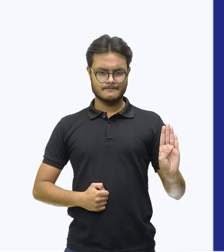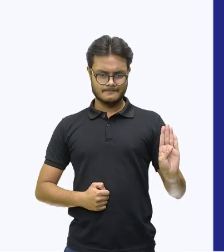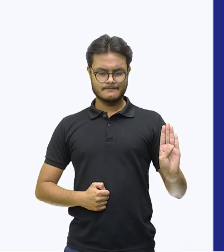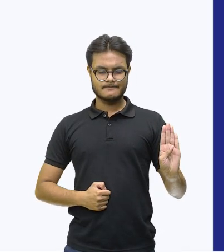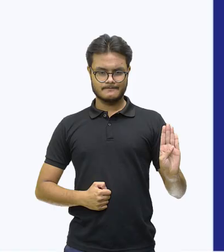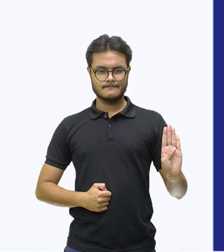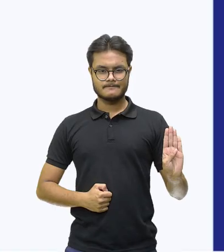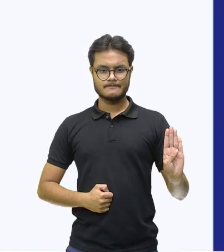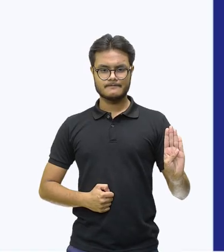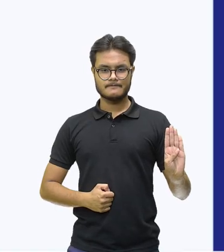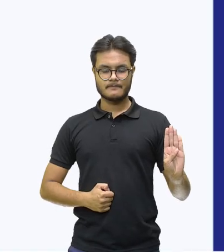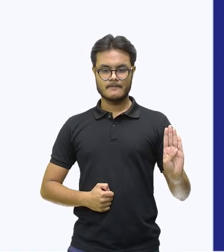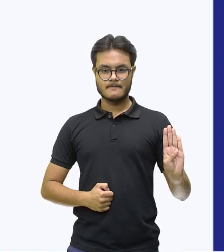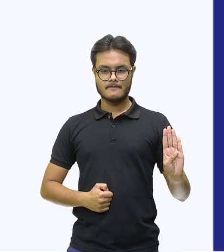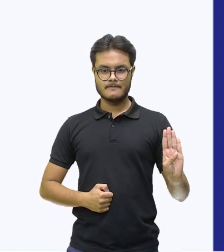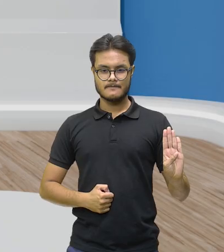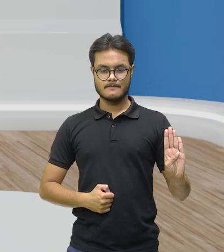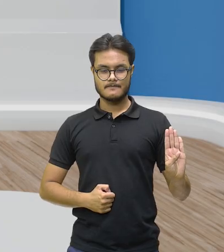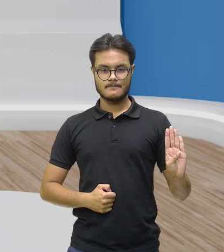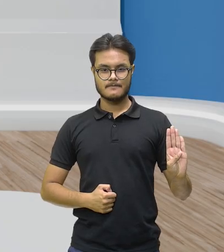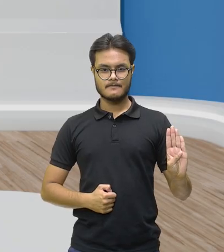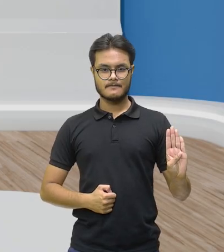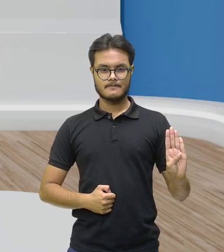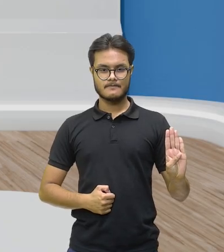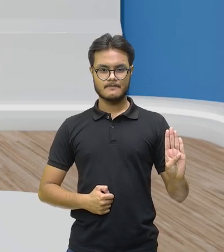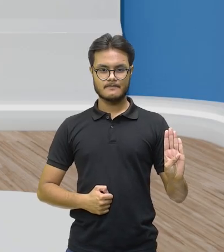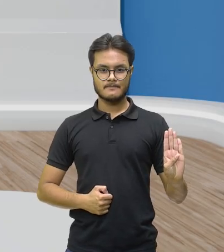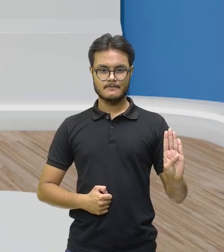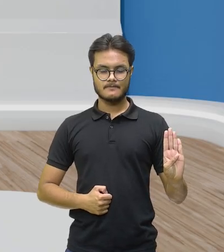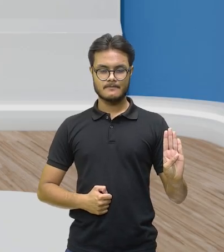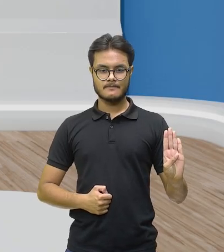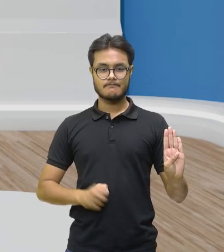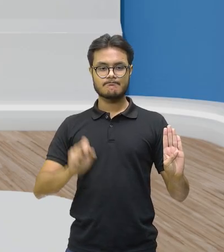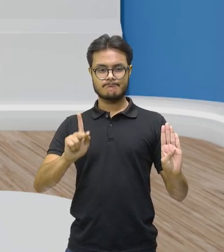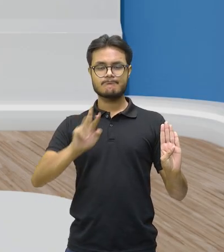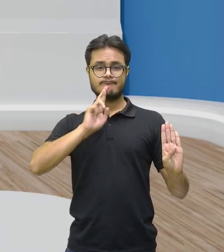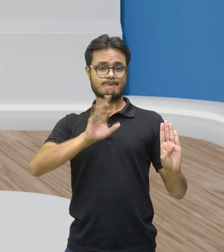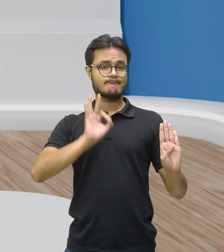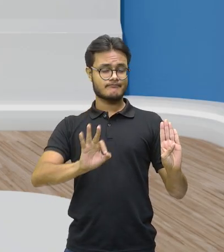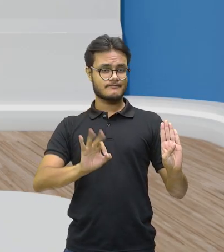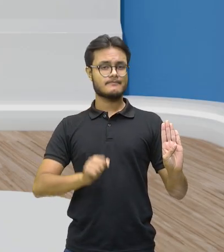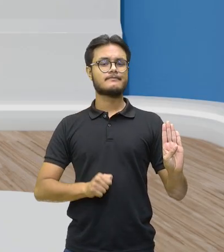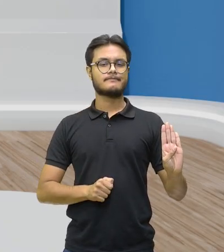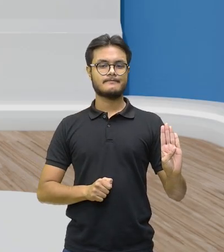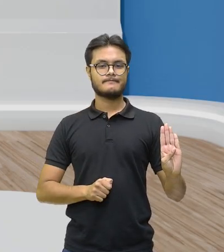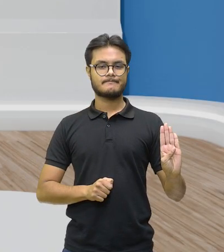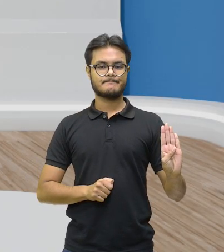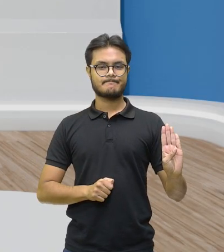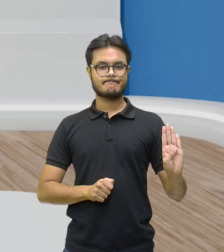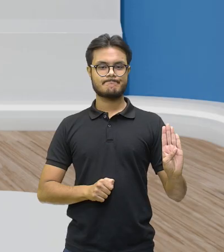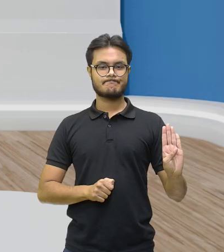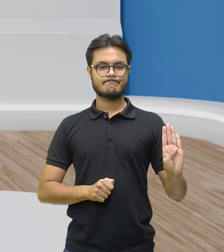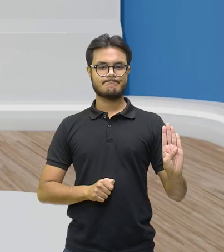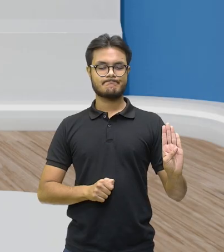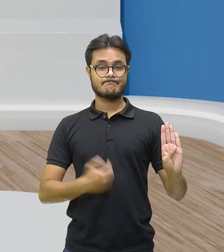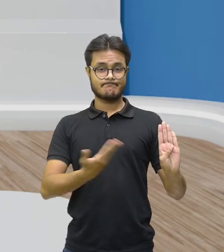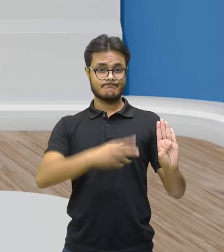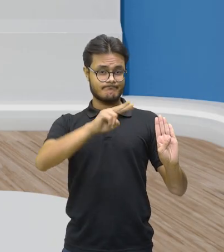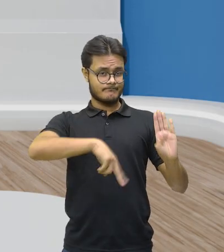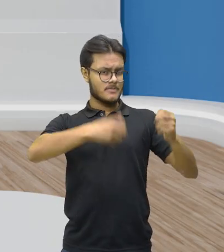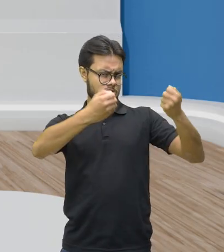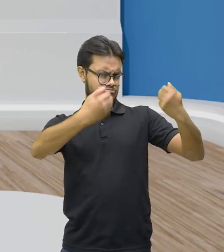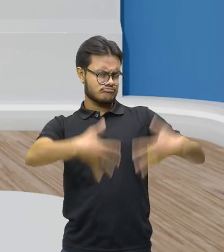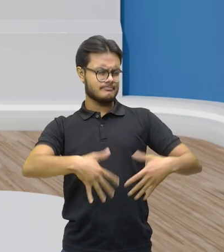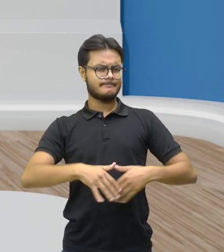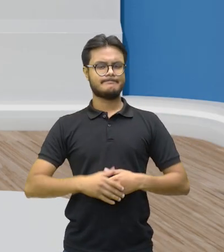é uma onda sonora? É uma onda mecânica que só se propaga em meios de materiais, é uma onda longitudinal, propagação paralela à